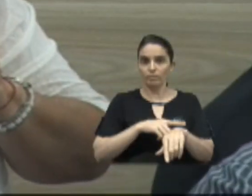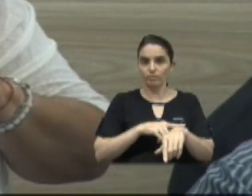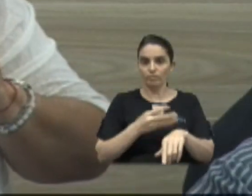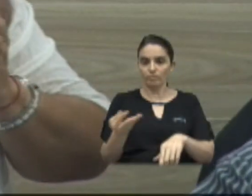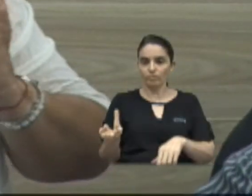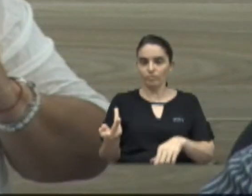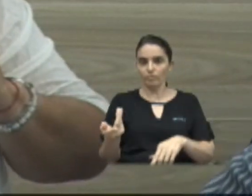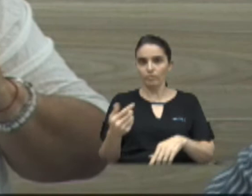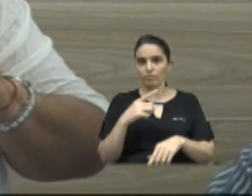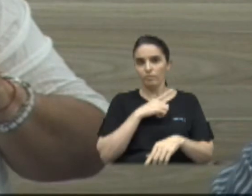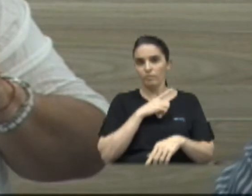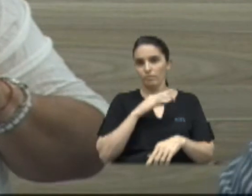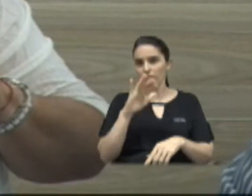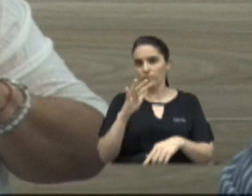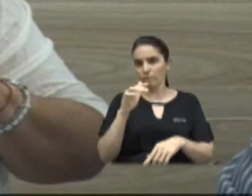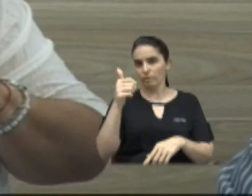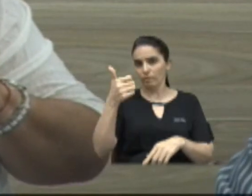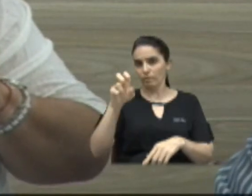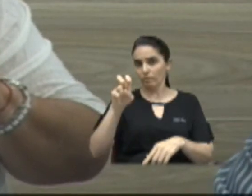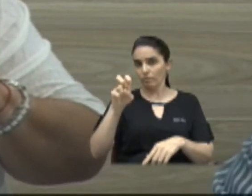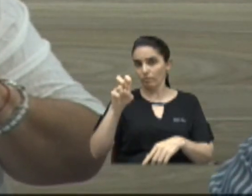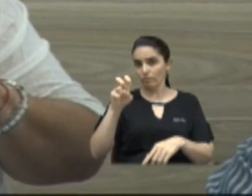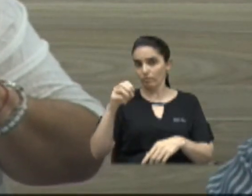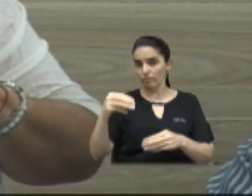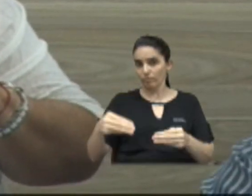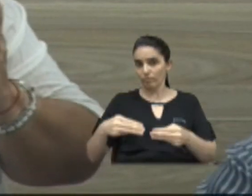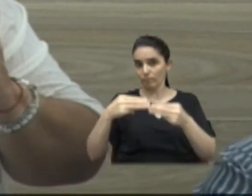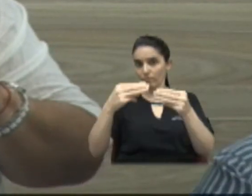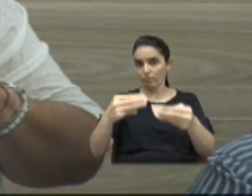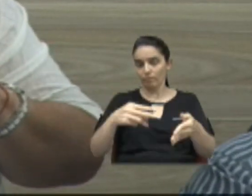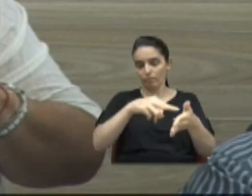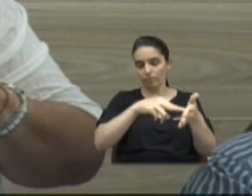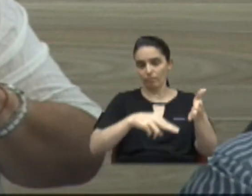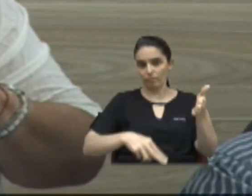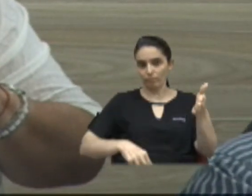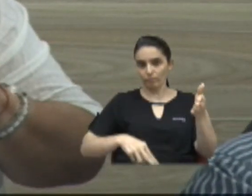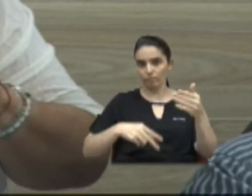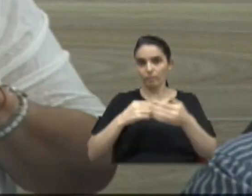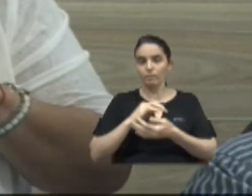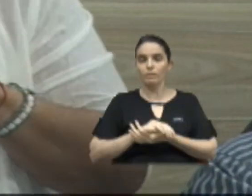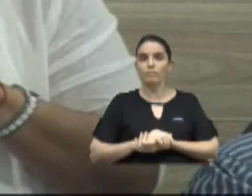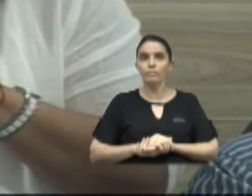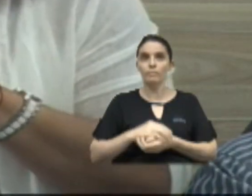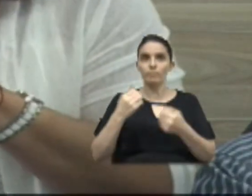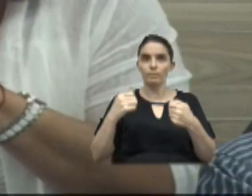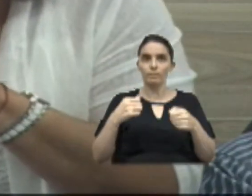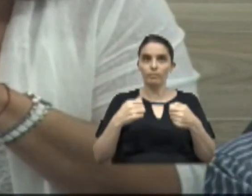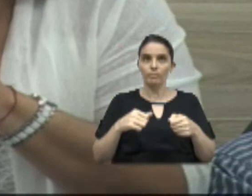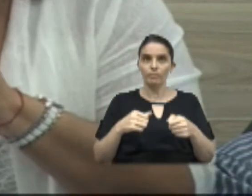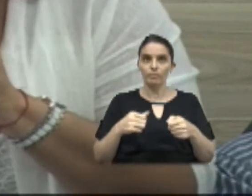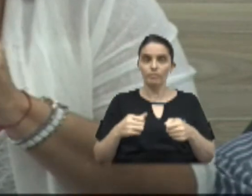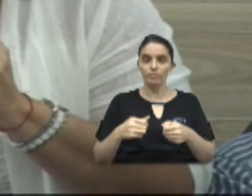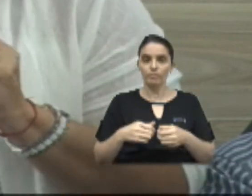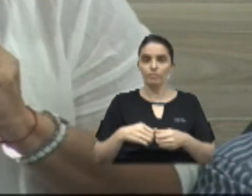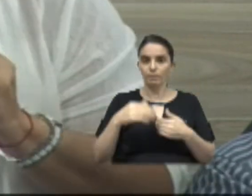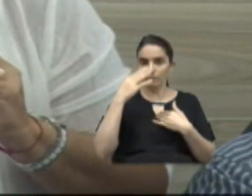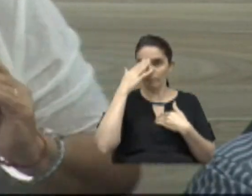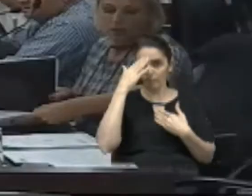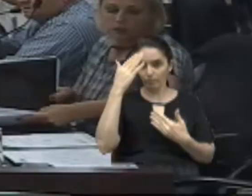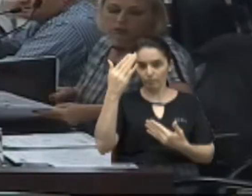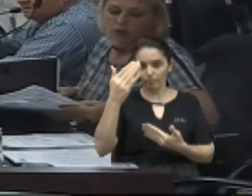e nós temos em média de 15 moções para ser lidas. Eu acho que precisa agilizar isso. Muito